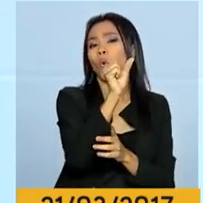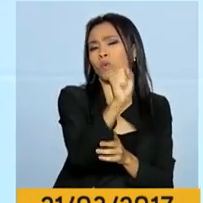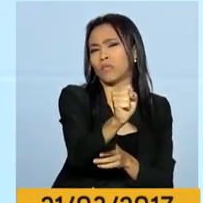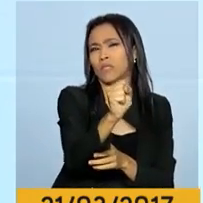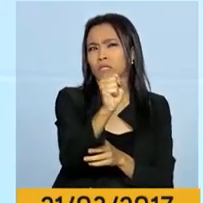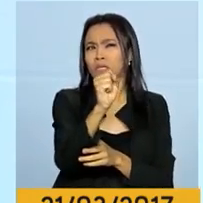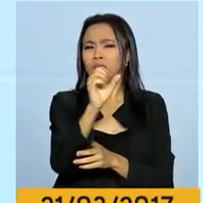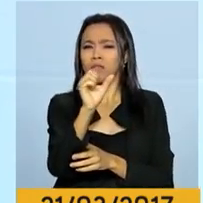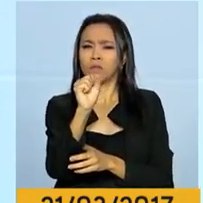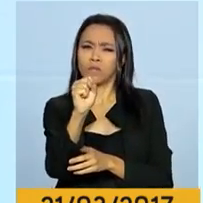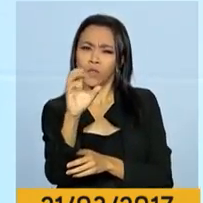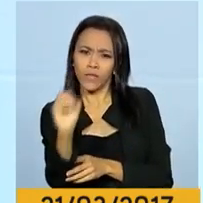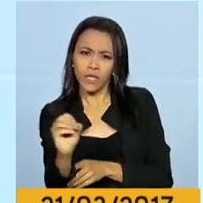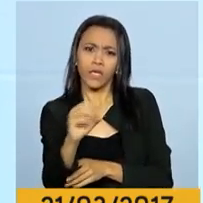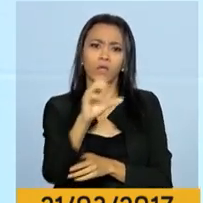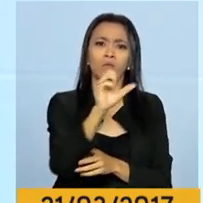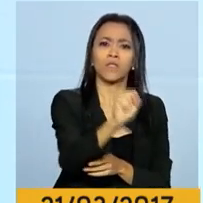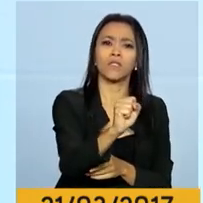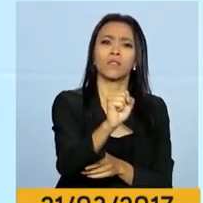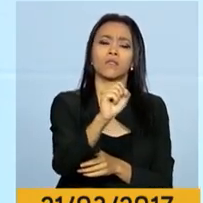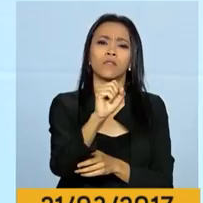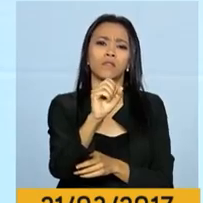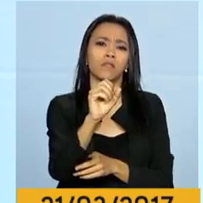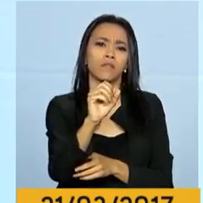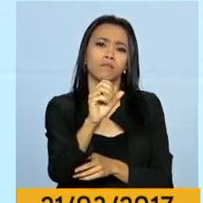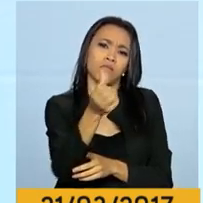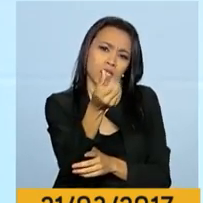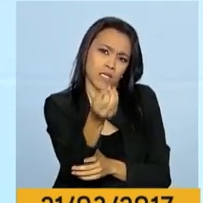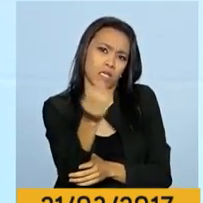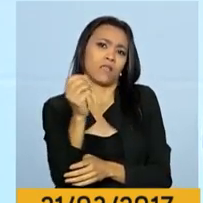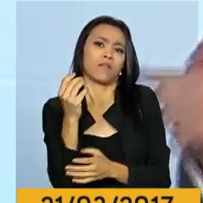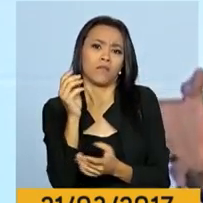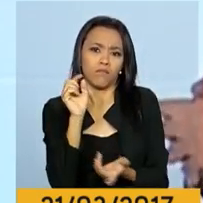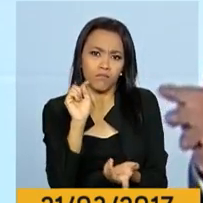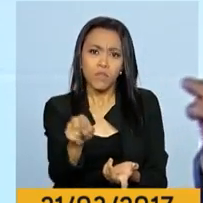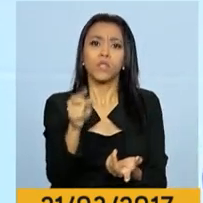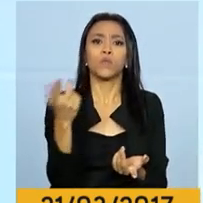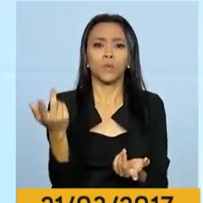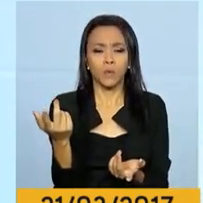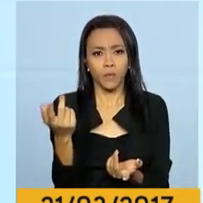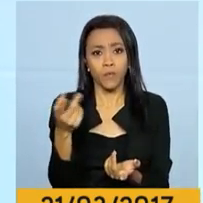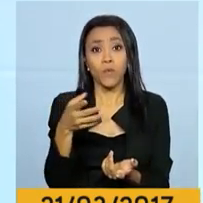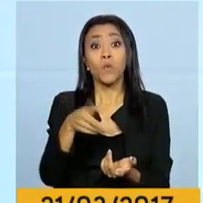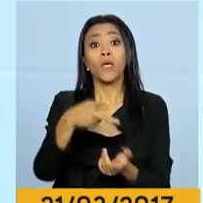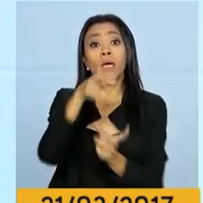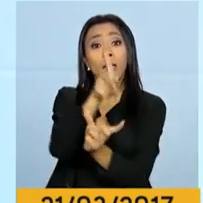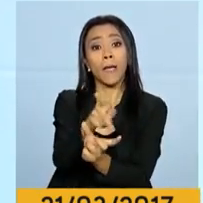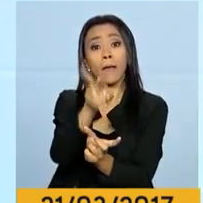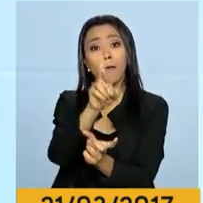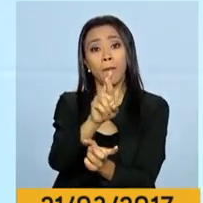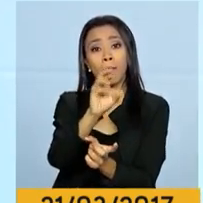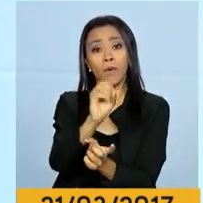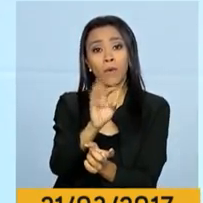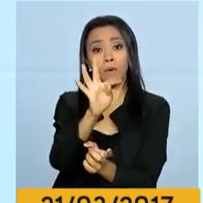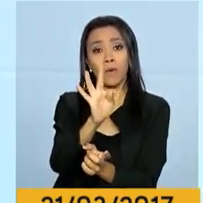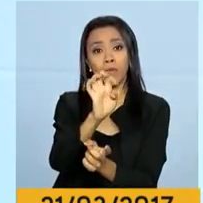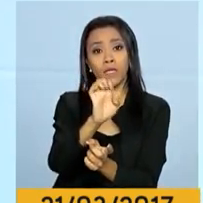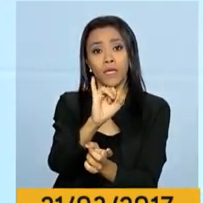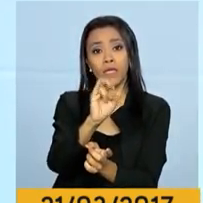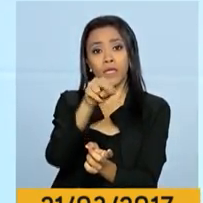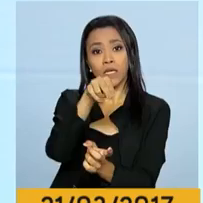880, 860 mil partidas de proteína animal para o